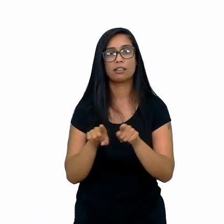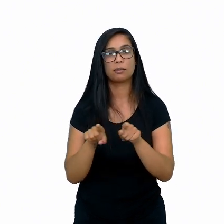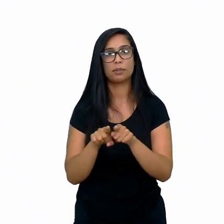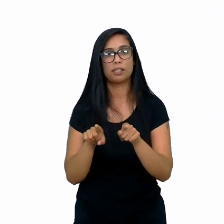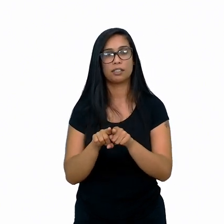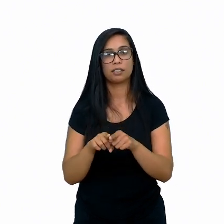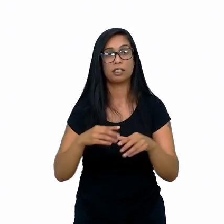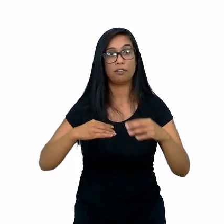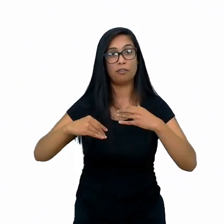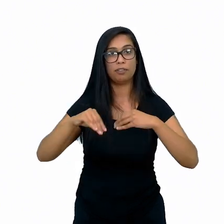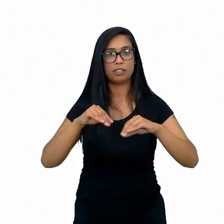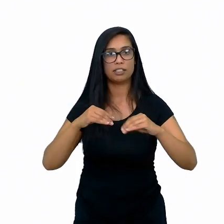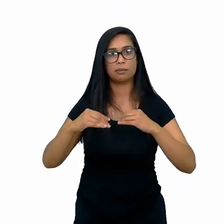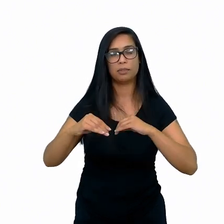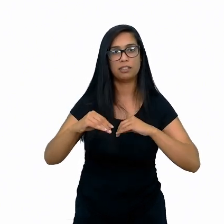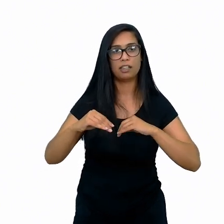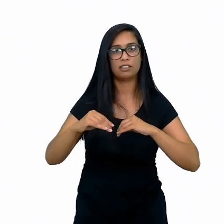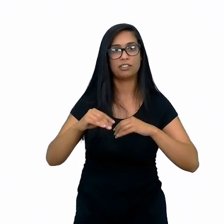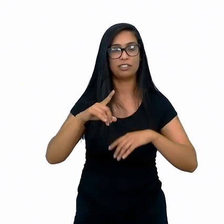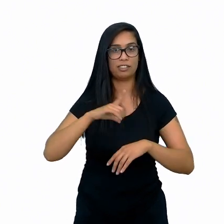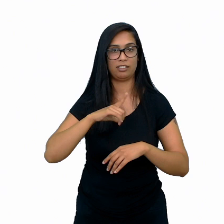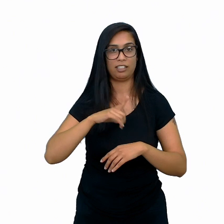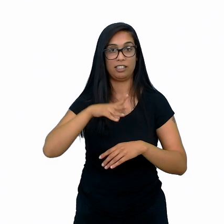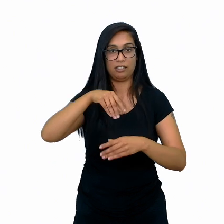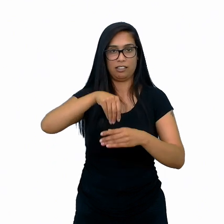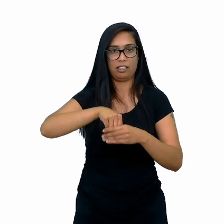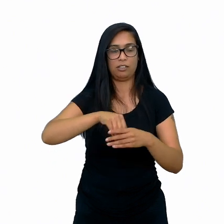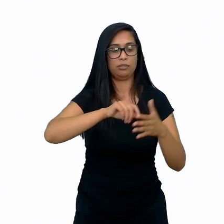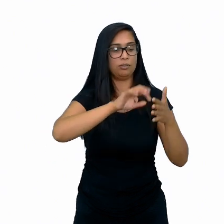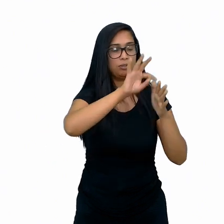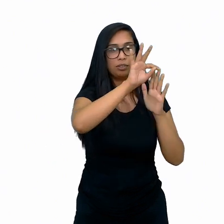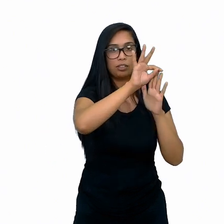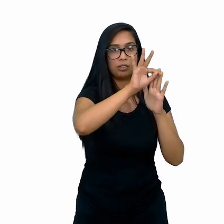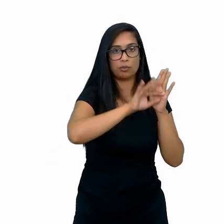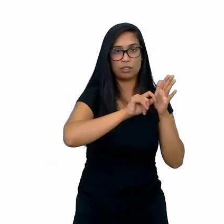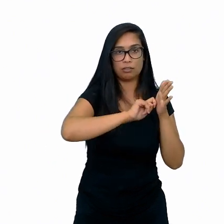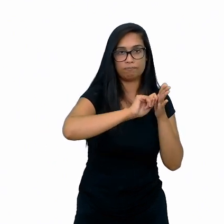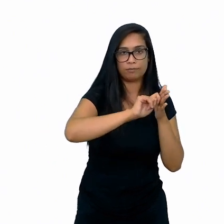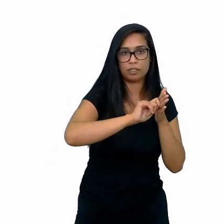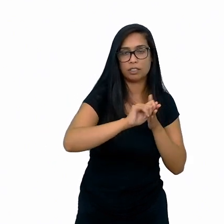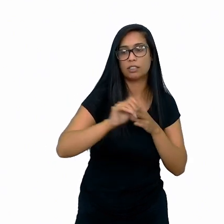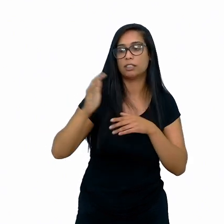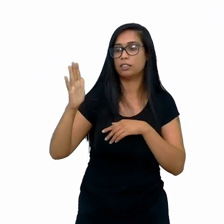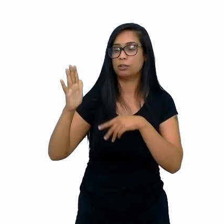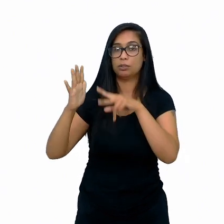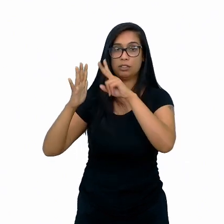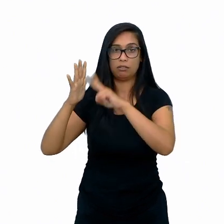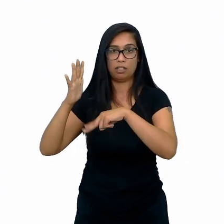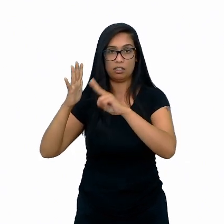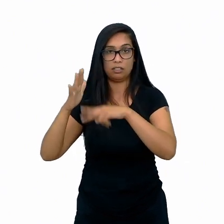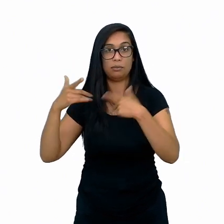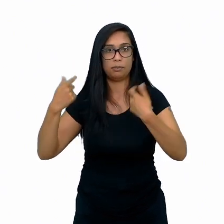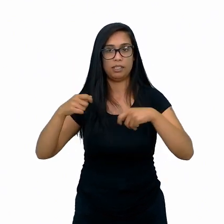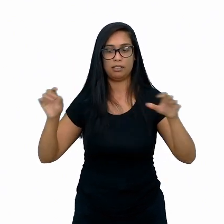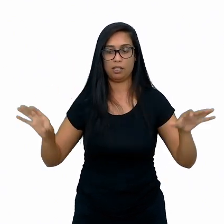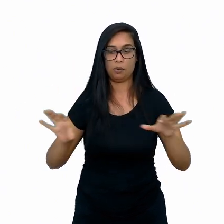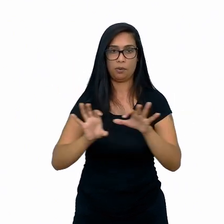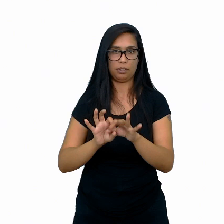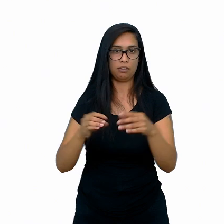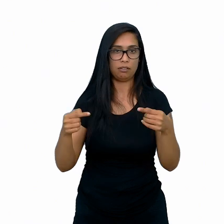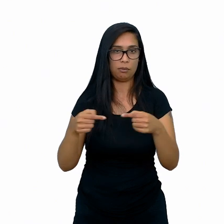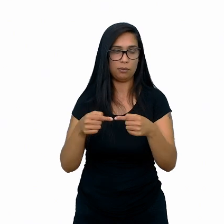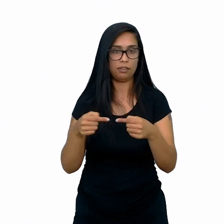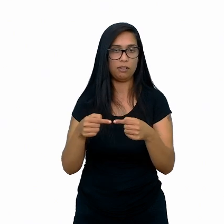leitura e a escrita. Uma depende da outra. Eles precisam ler para escrever